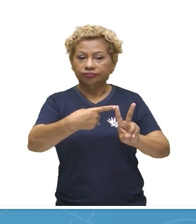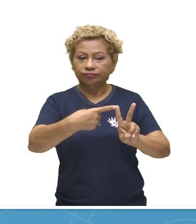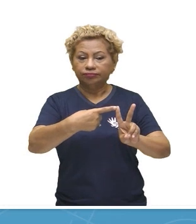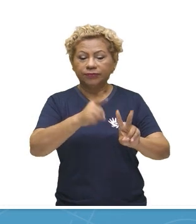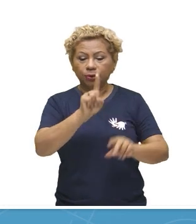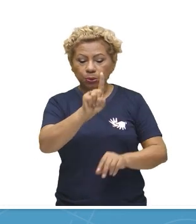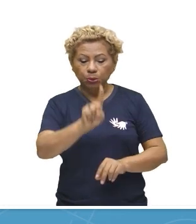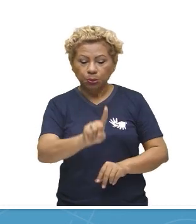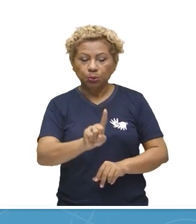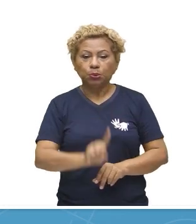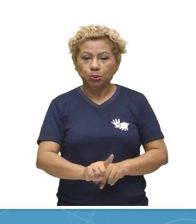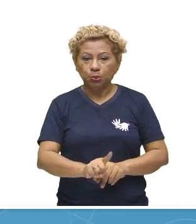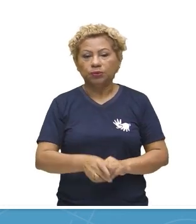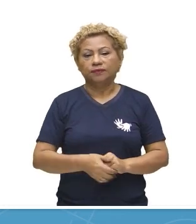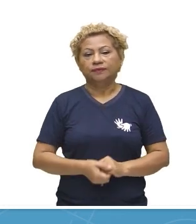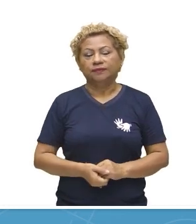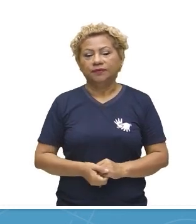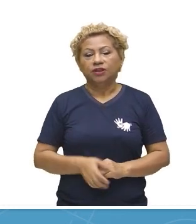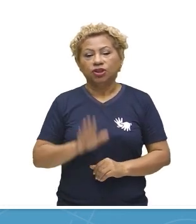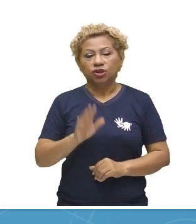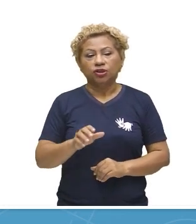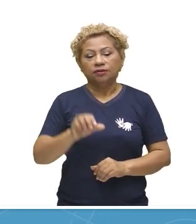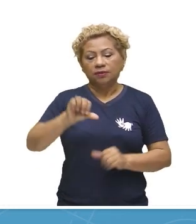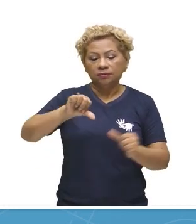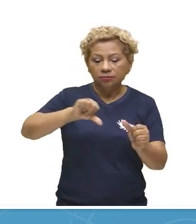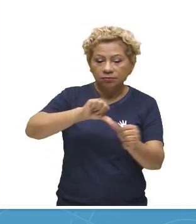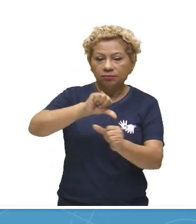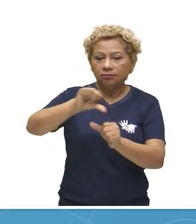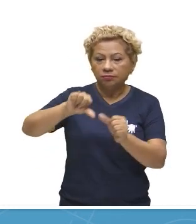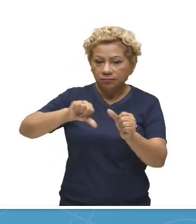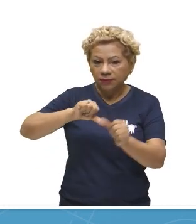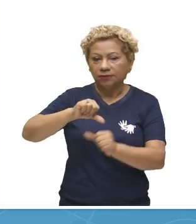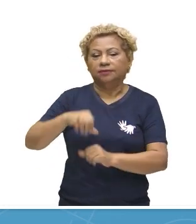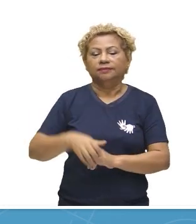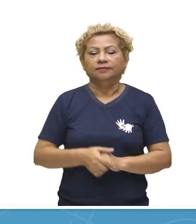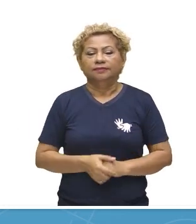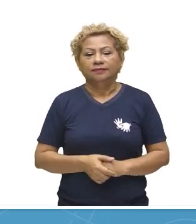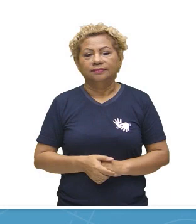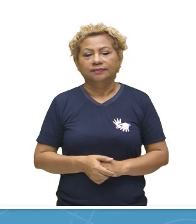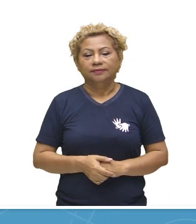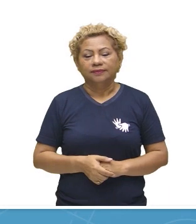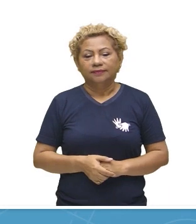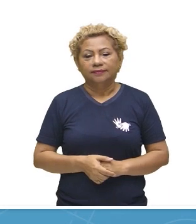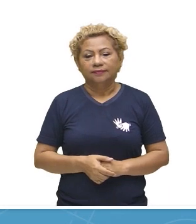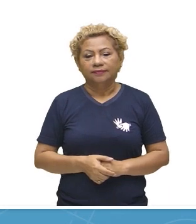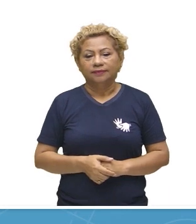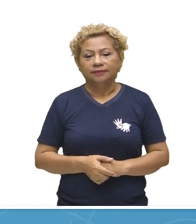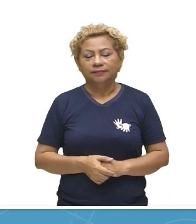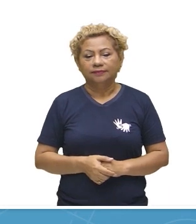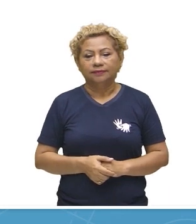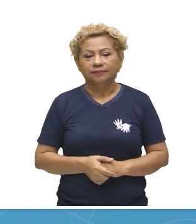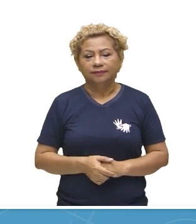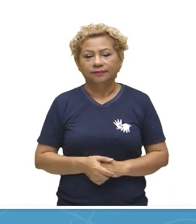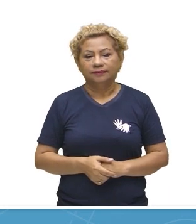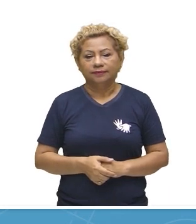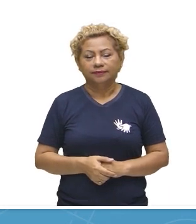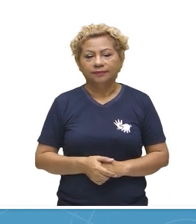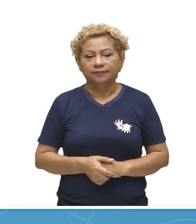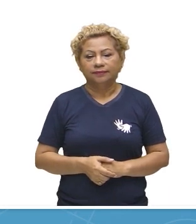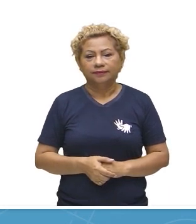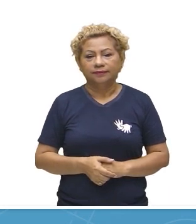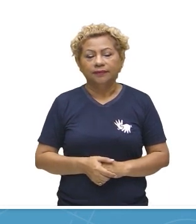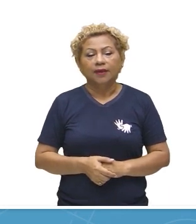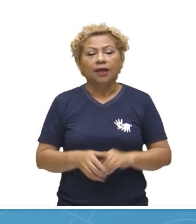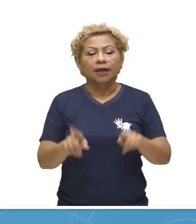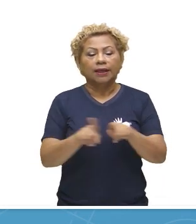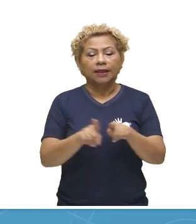quadrado, vai ser o próprio 64. Isso vai acontecer em cada um dos números. Aí você pode verificar que